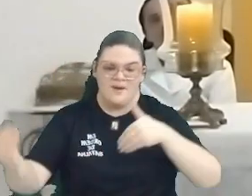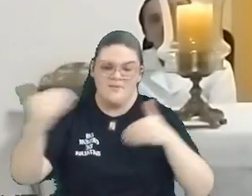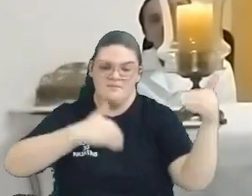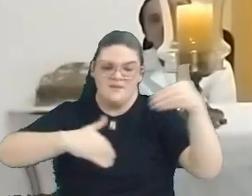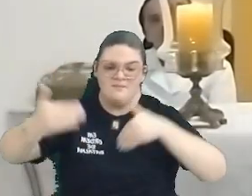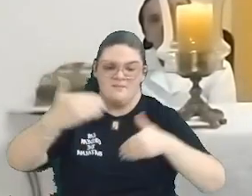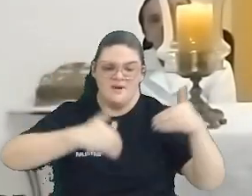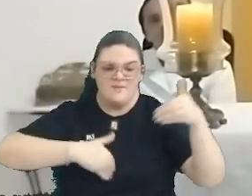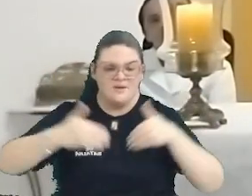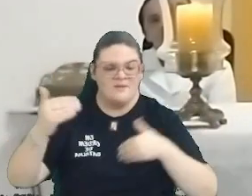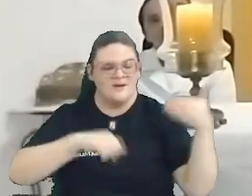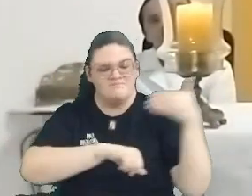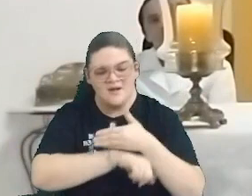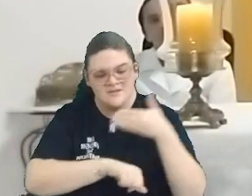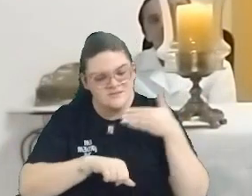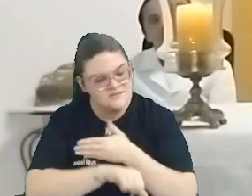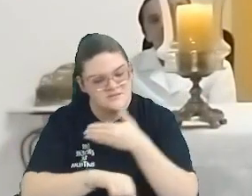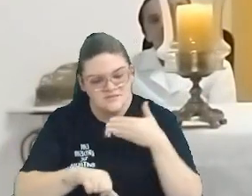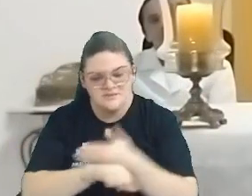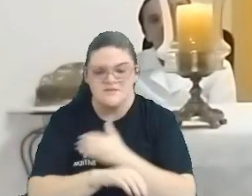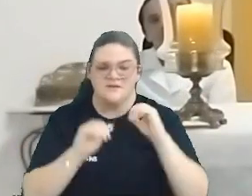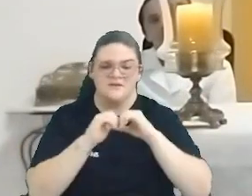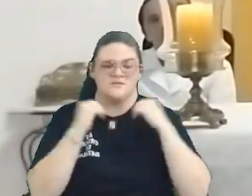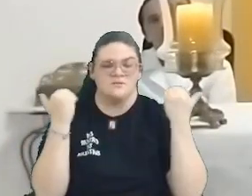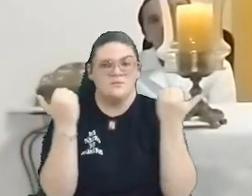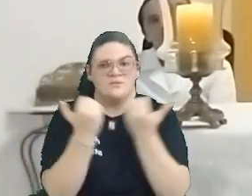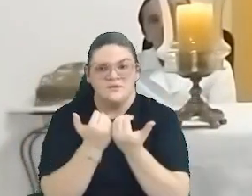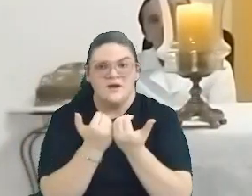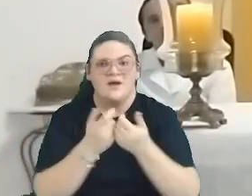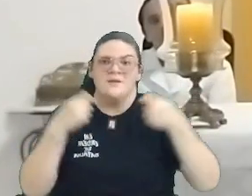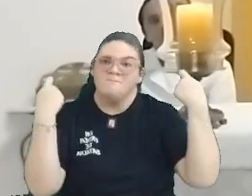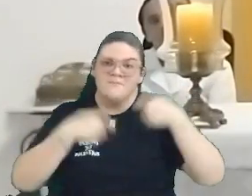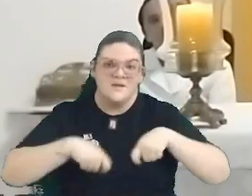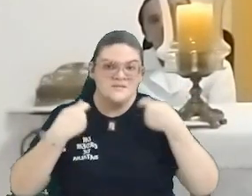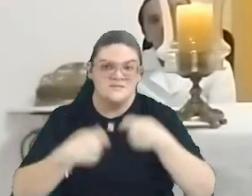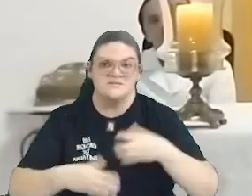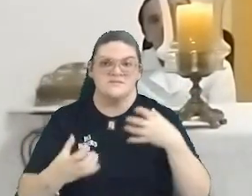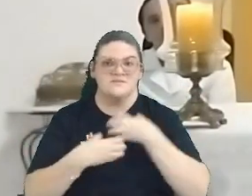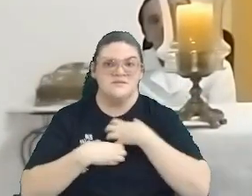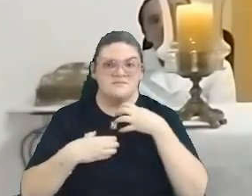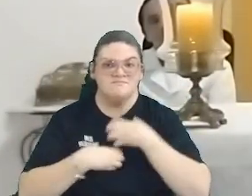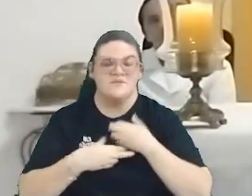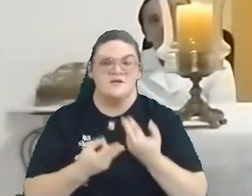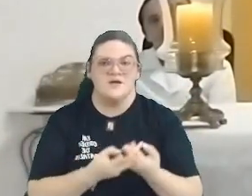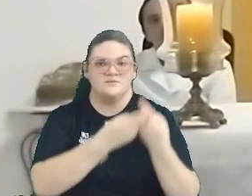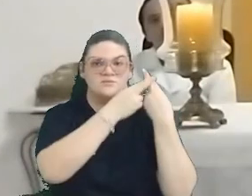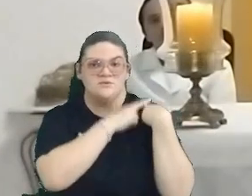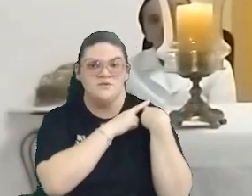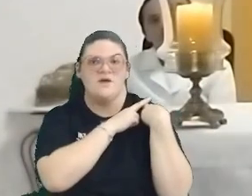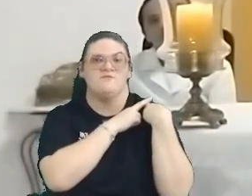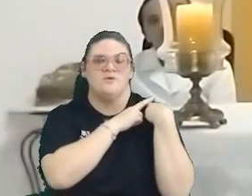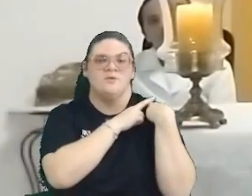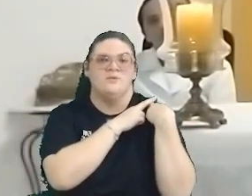igreja, que participa desta comunidade, deve se sentir responsável por esta